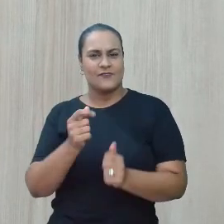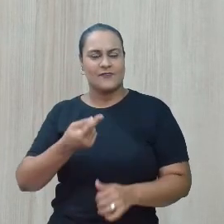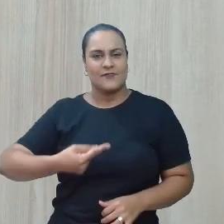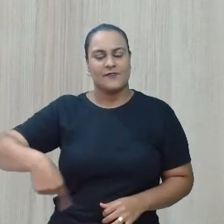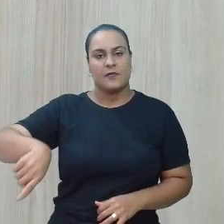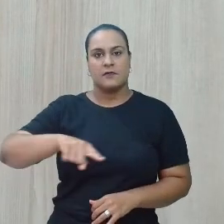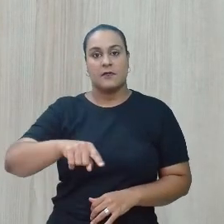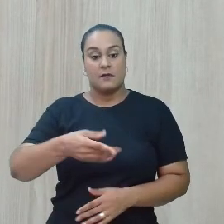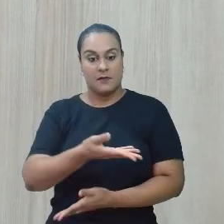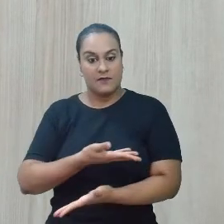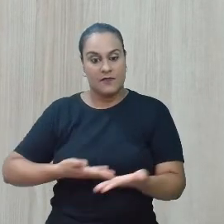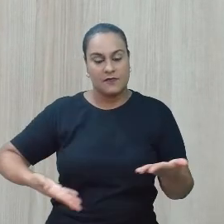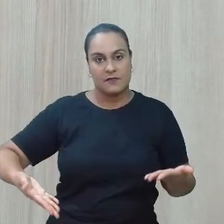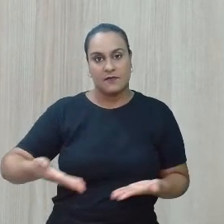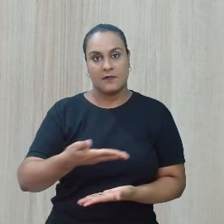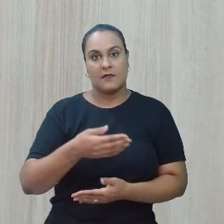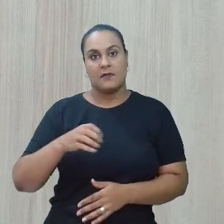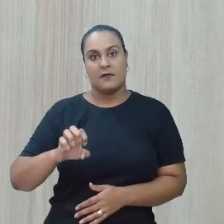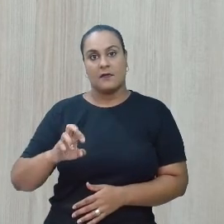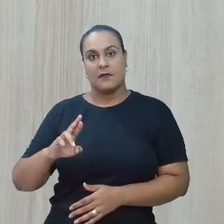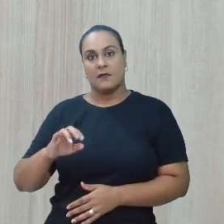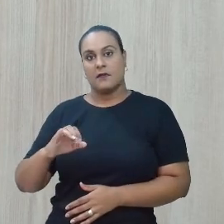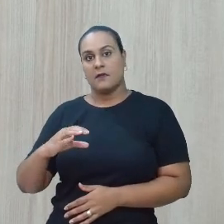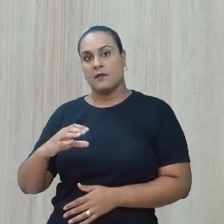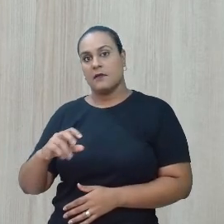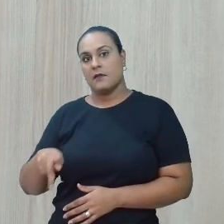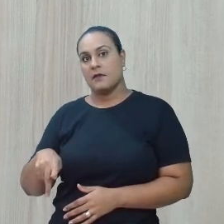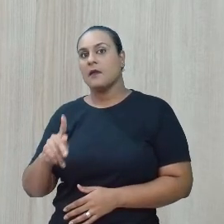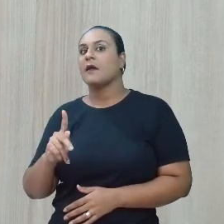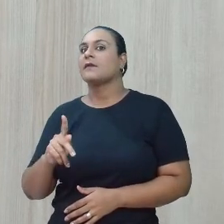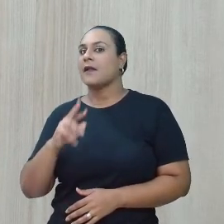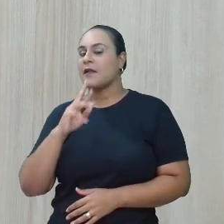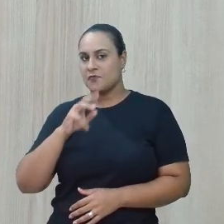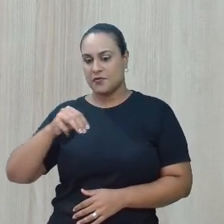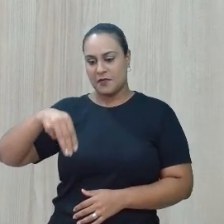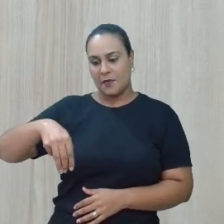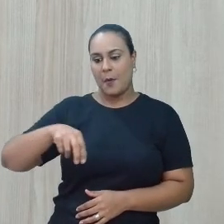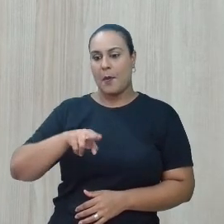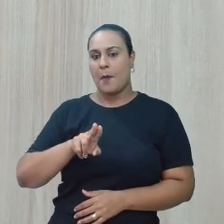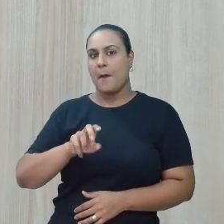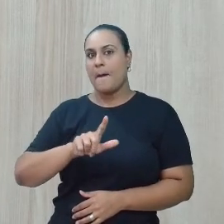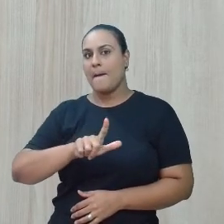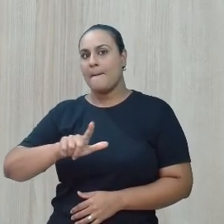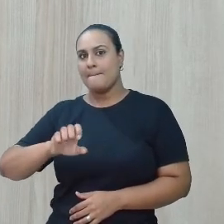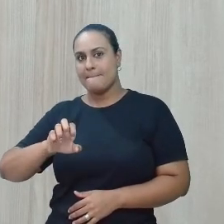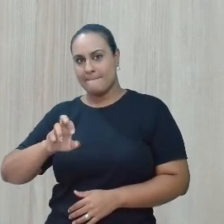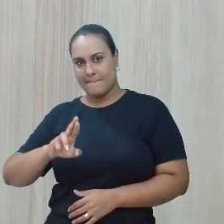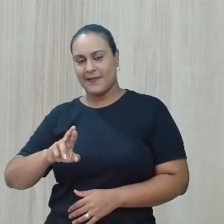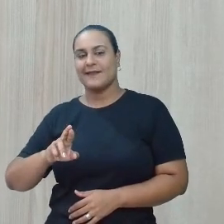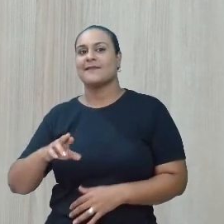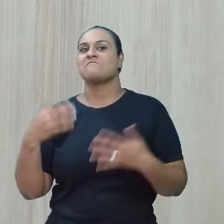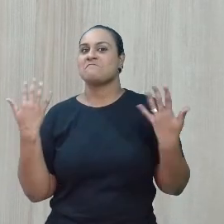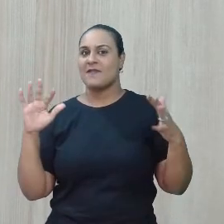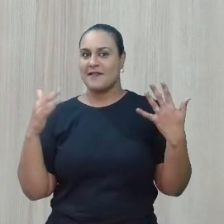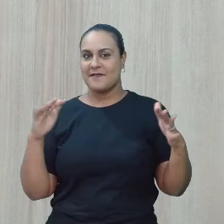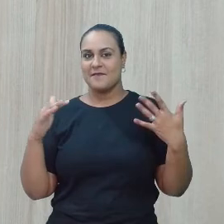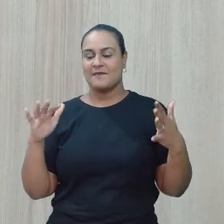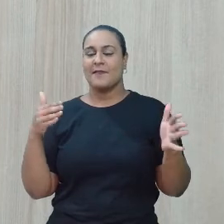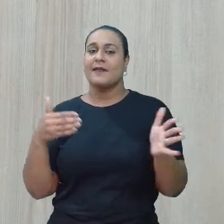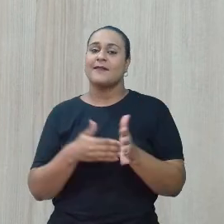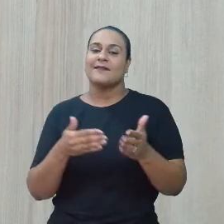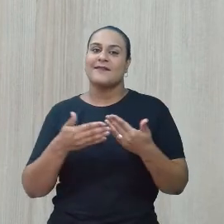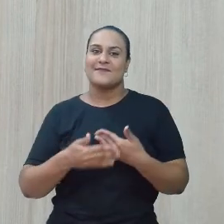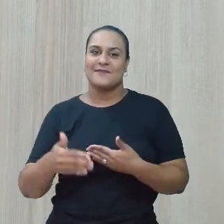Vocês interagindo aí. O Eric respondeu, Miller, não é? Acertou, parabéns, Eric. E até a